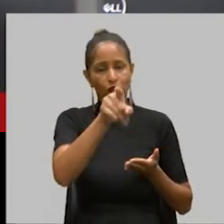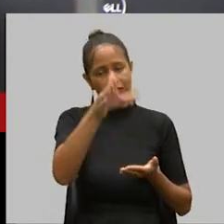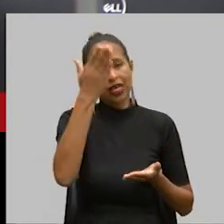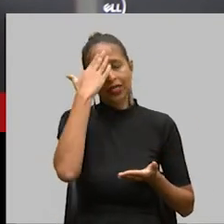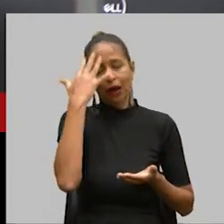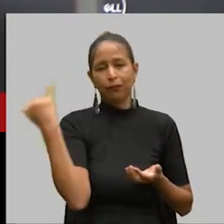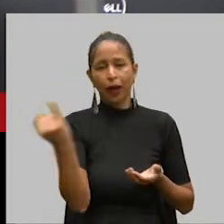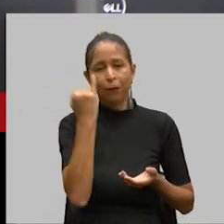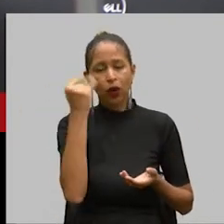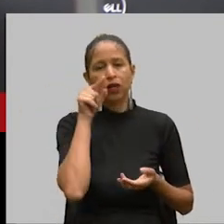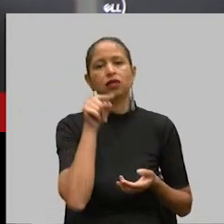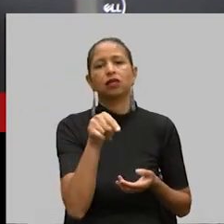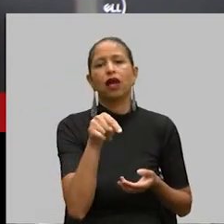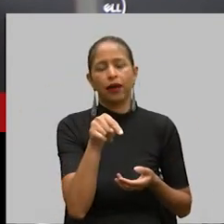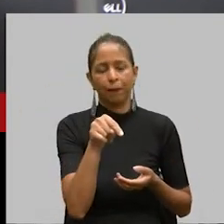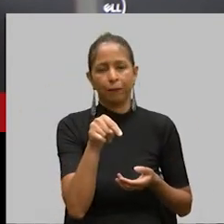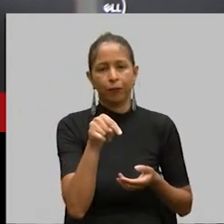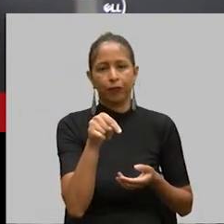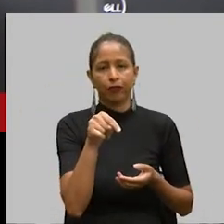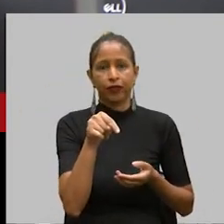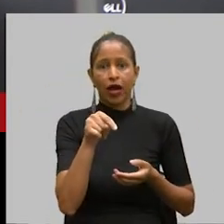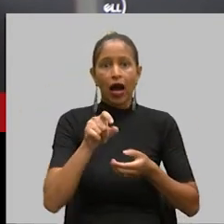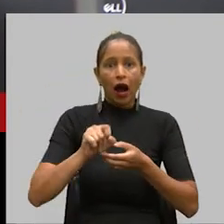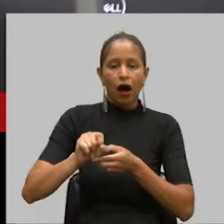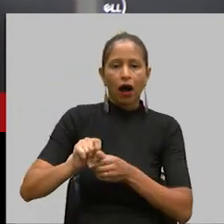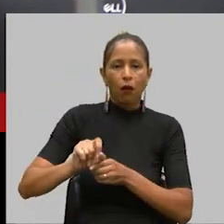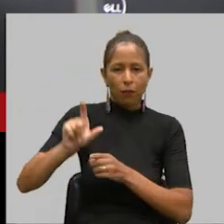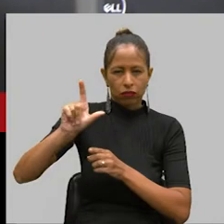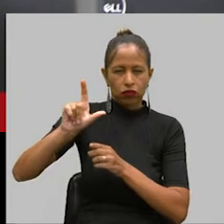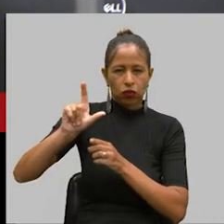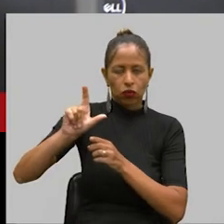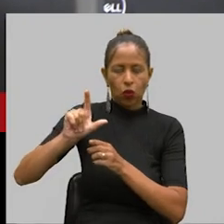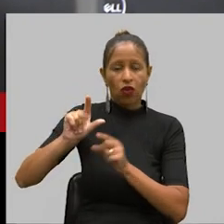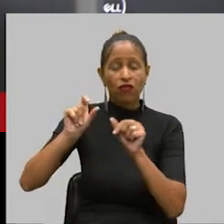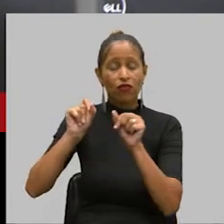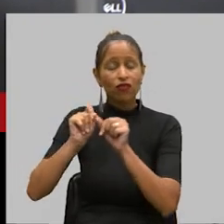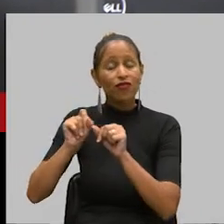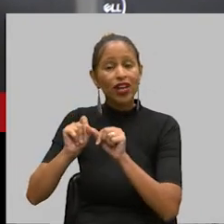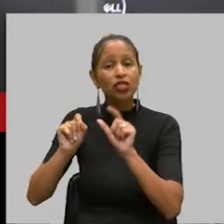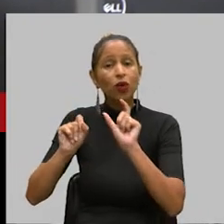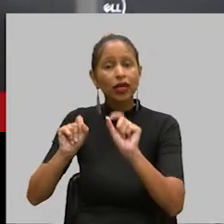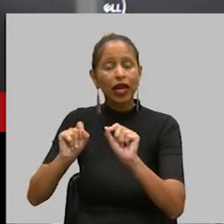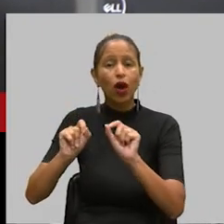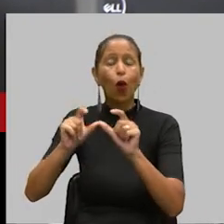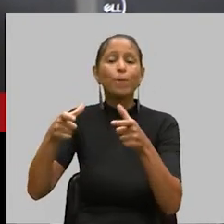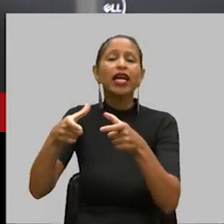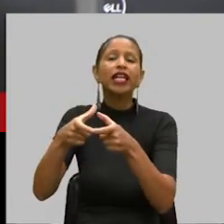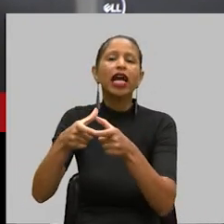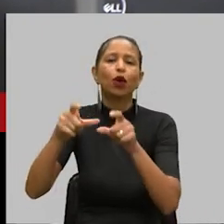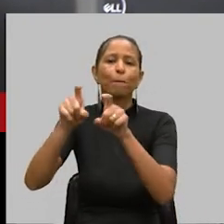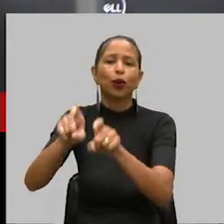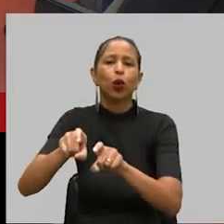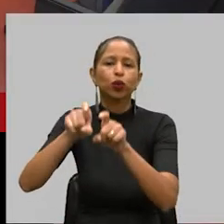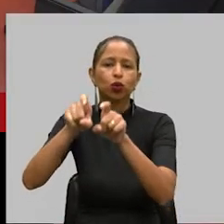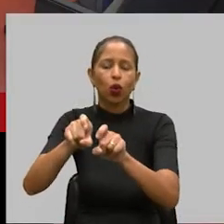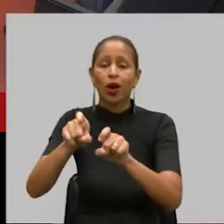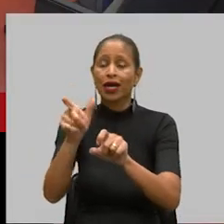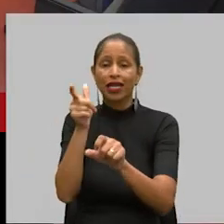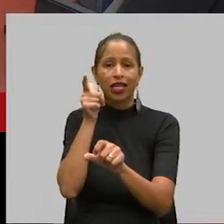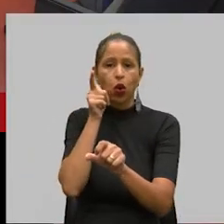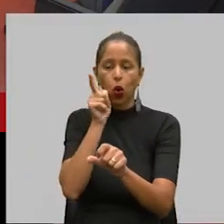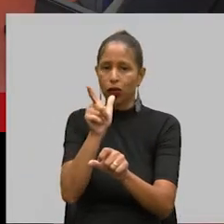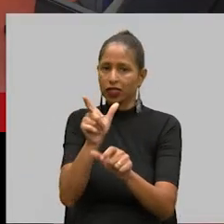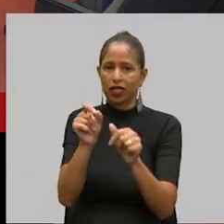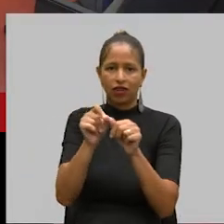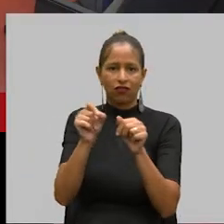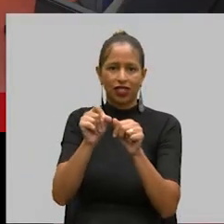importância dele como houve o do pinai isso fez com que o pequeno produtor que não conseguia produzir